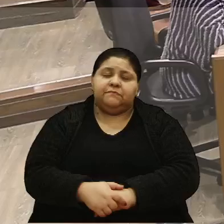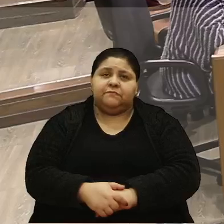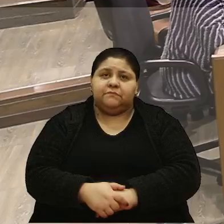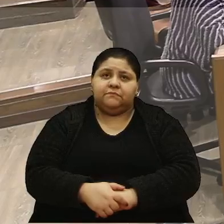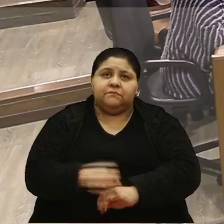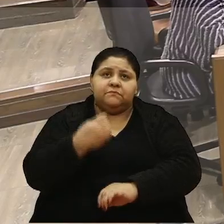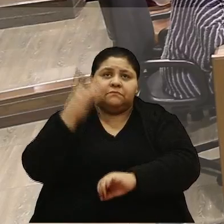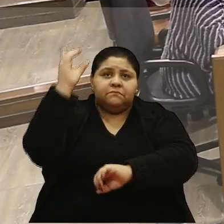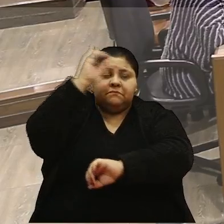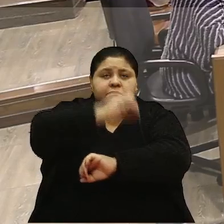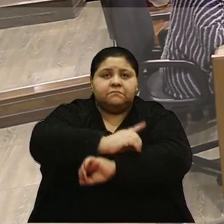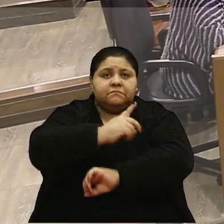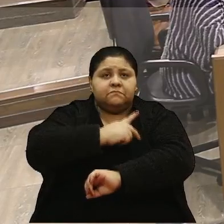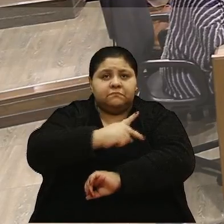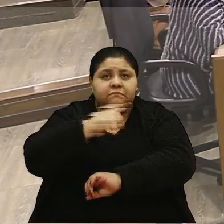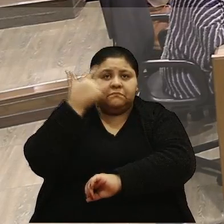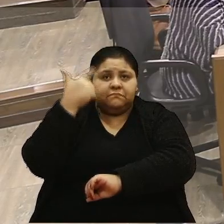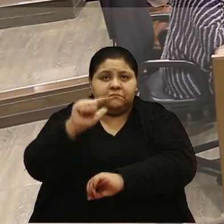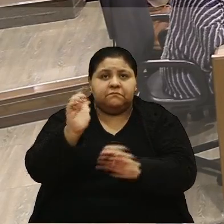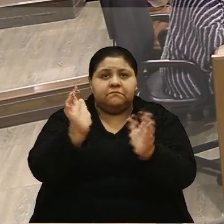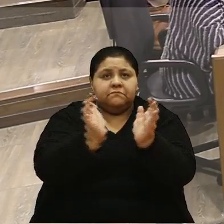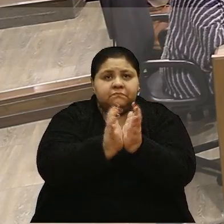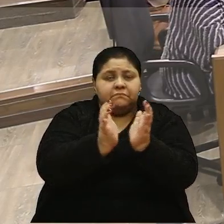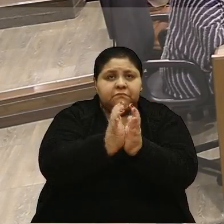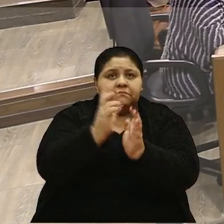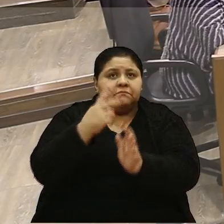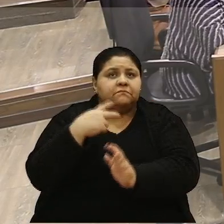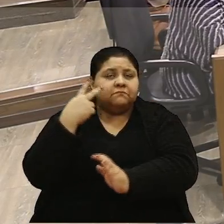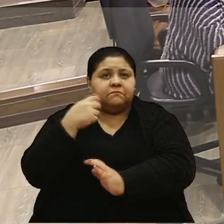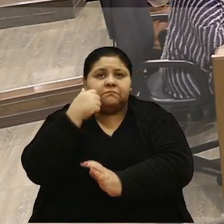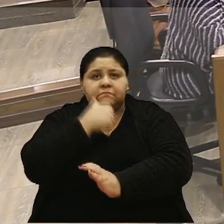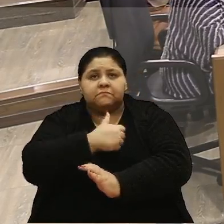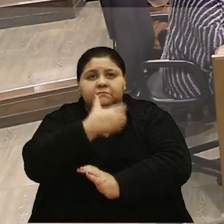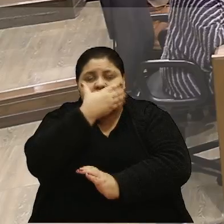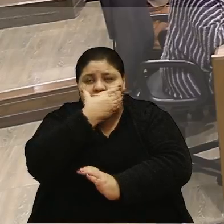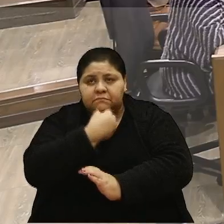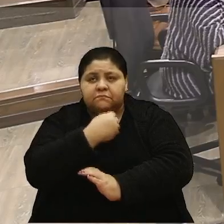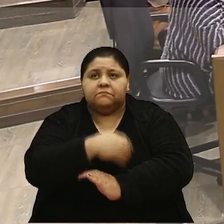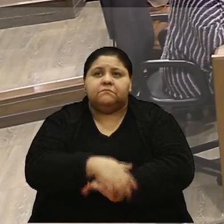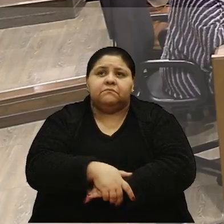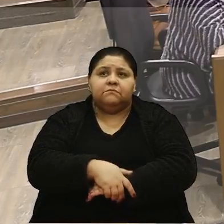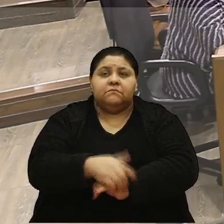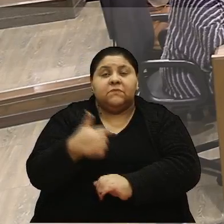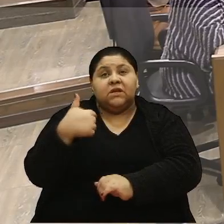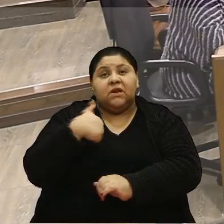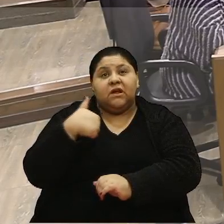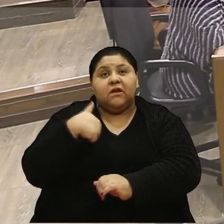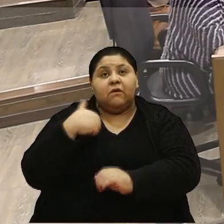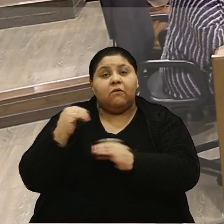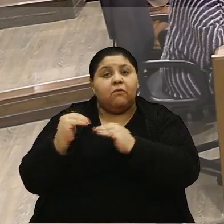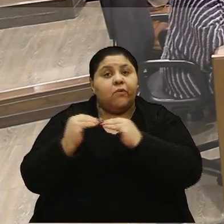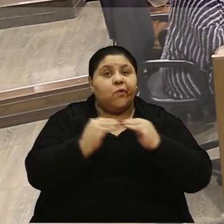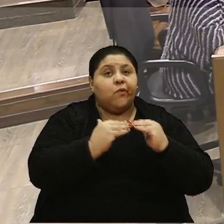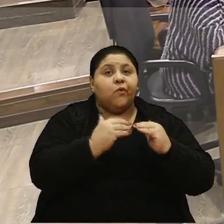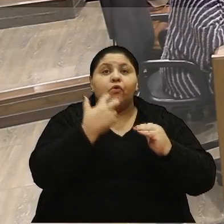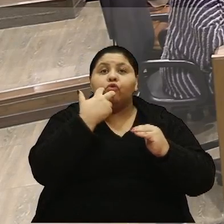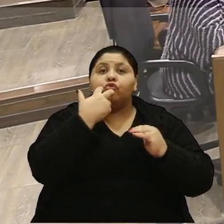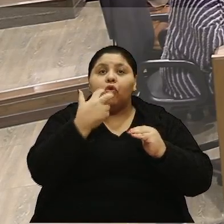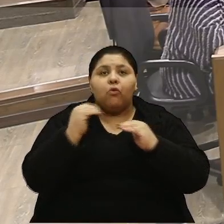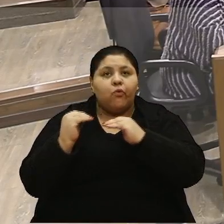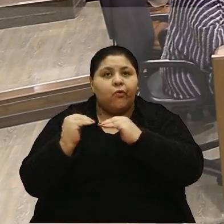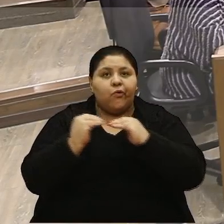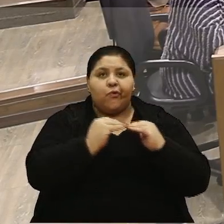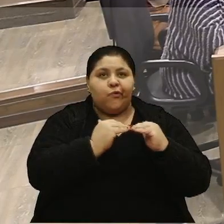Bom dia, senhor presidente, novamente, aos colegas vereadores. E eu vou tentar manter o tom da minha fala aqui para não